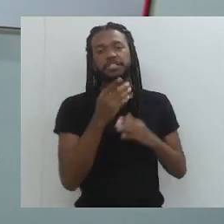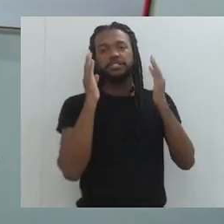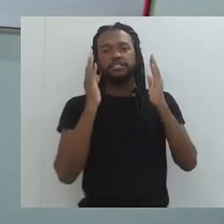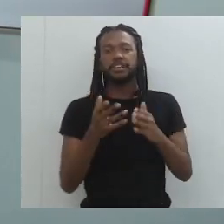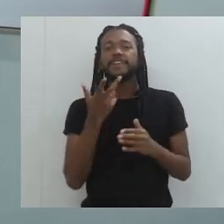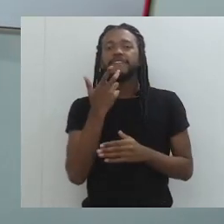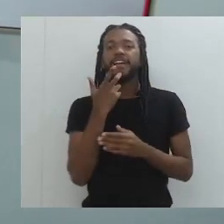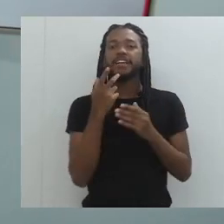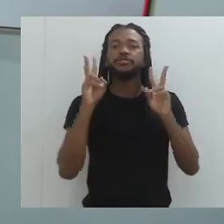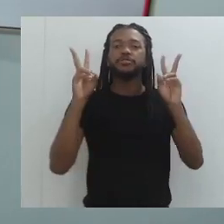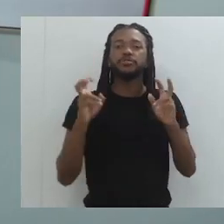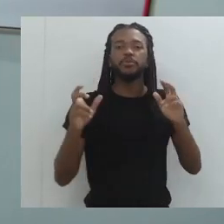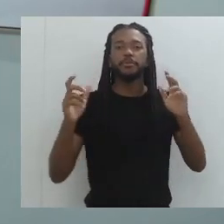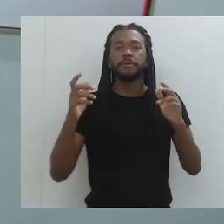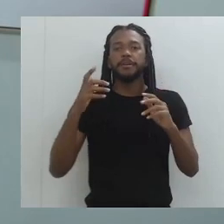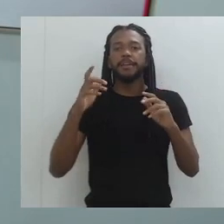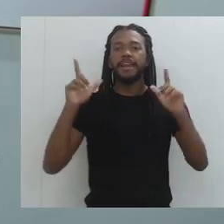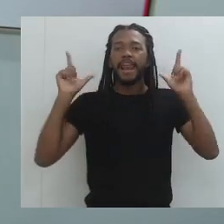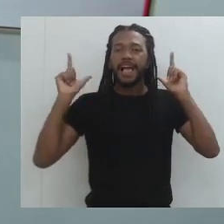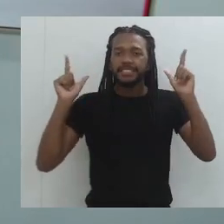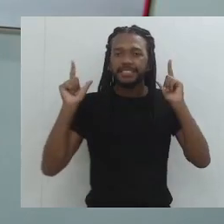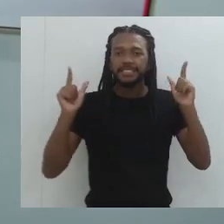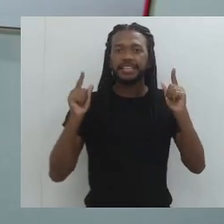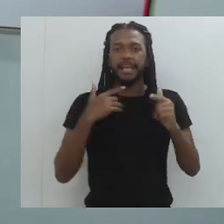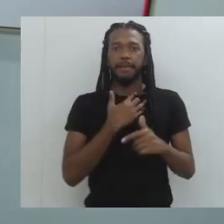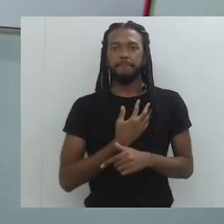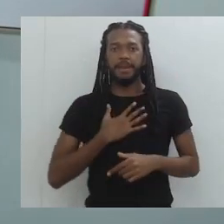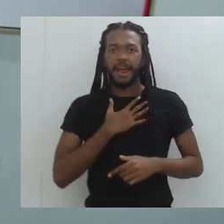do lazer, do prazer. A gente só